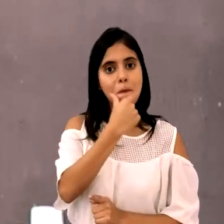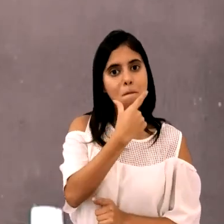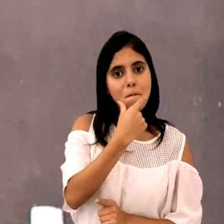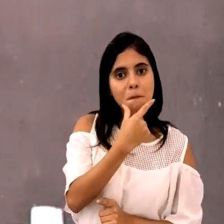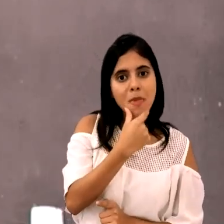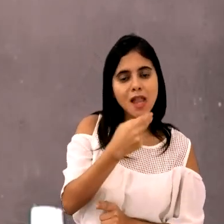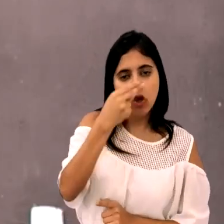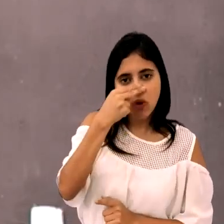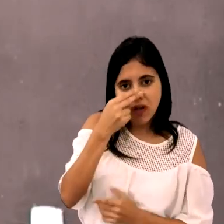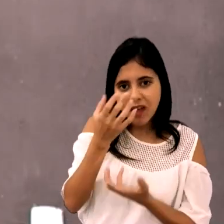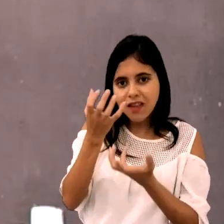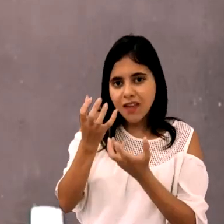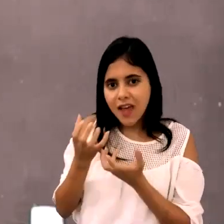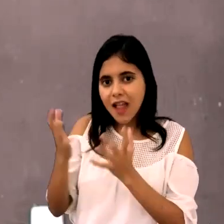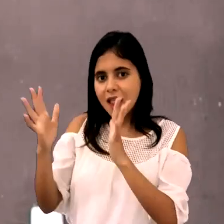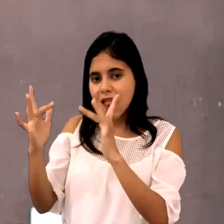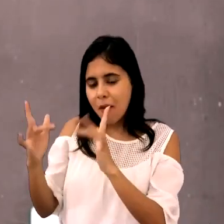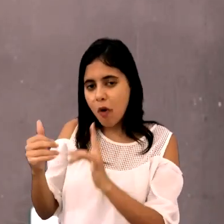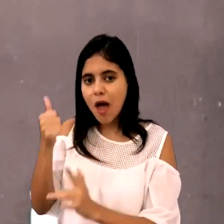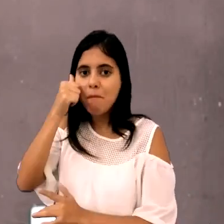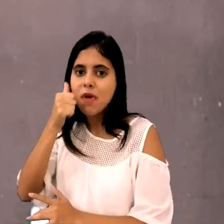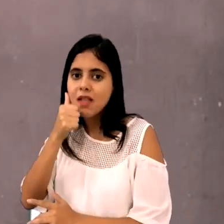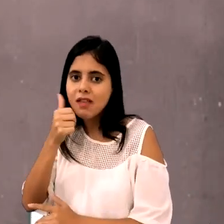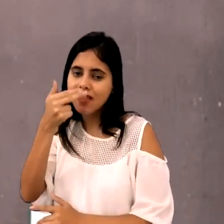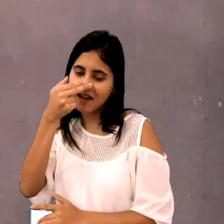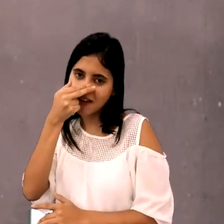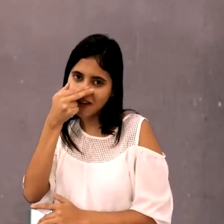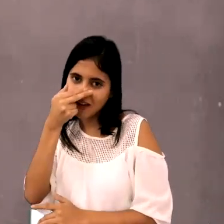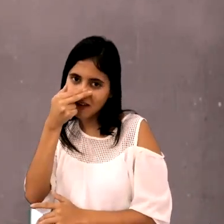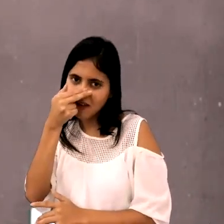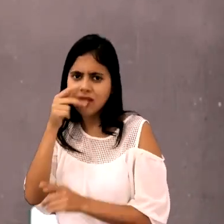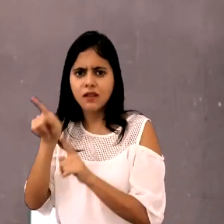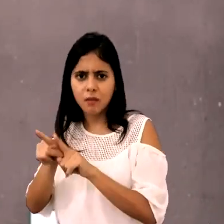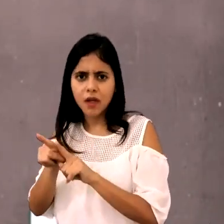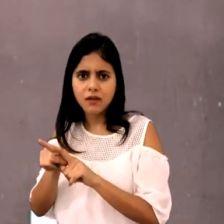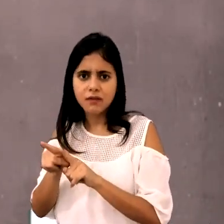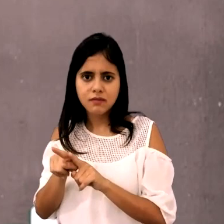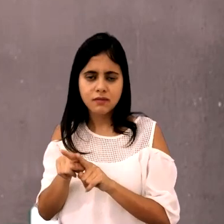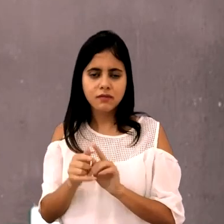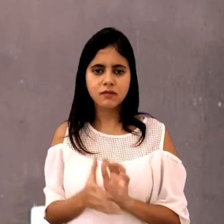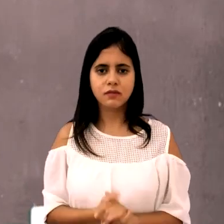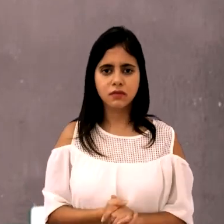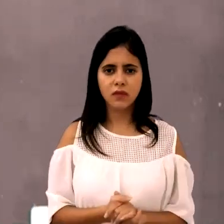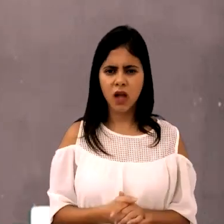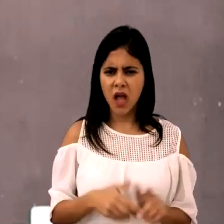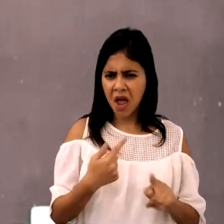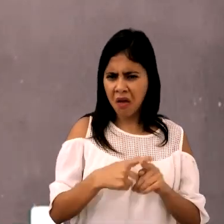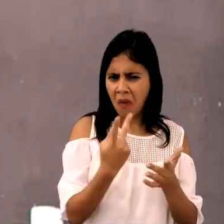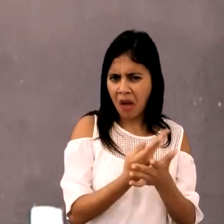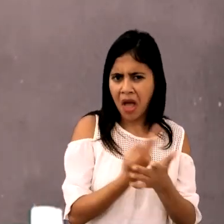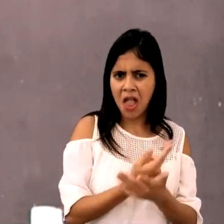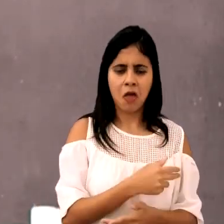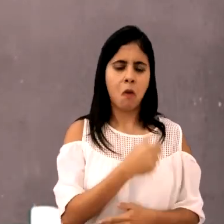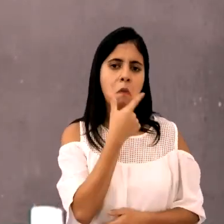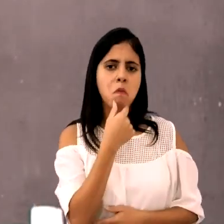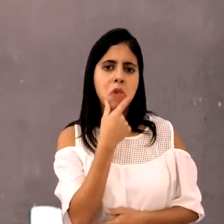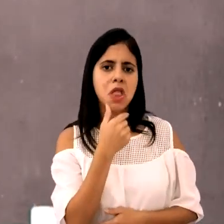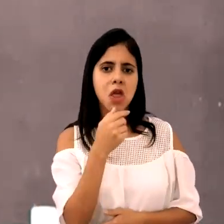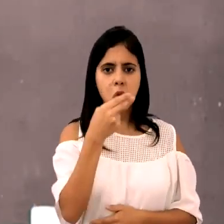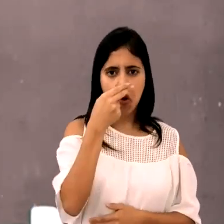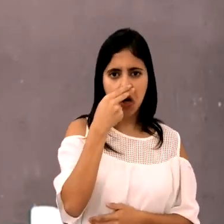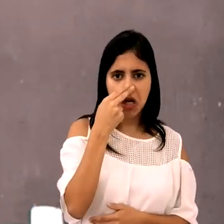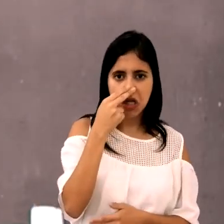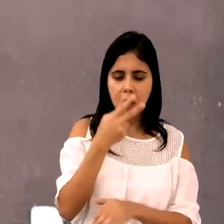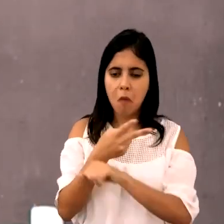crente. Esse negócio de menino crente buscando menina descrente, ou menina crente buscando menino descrente,